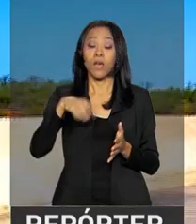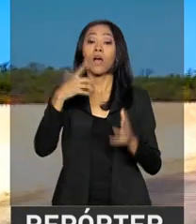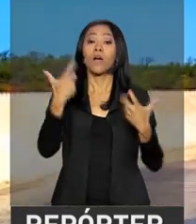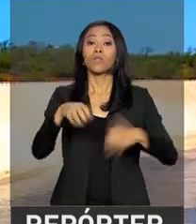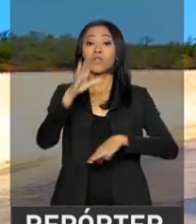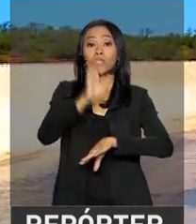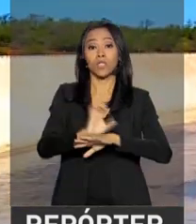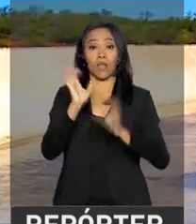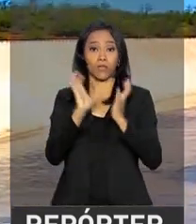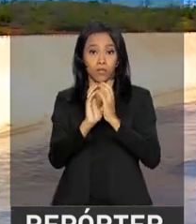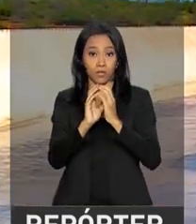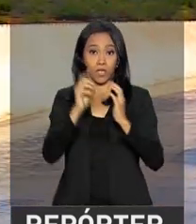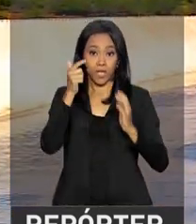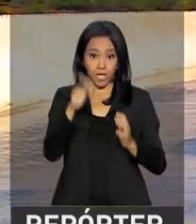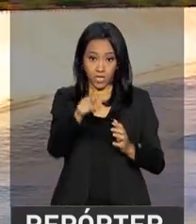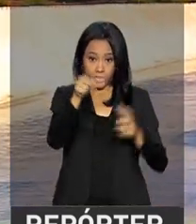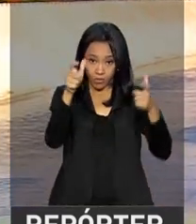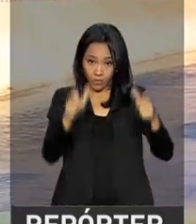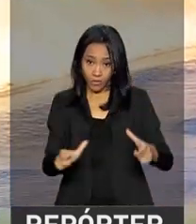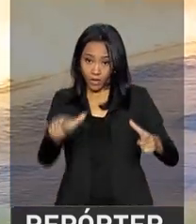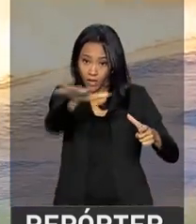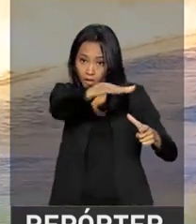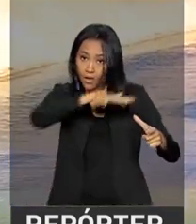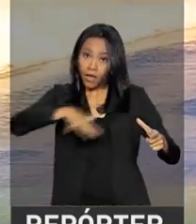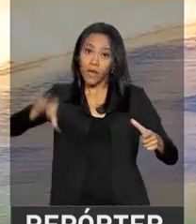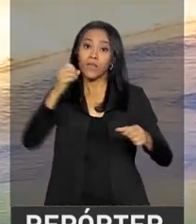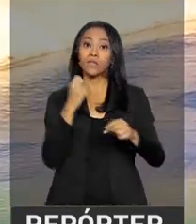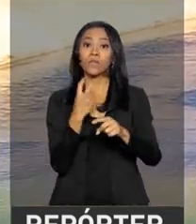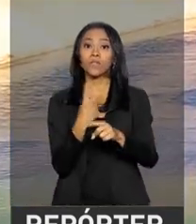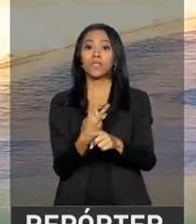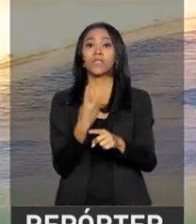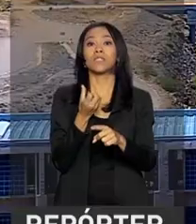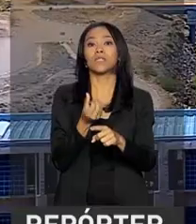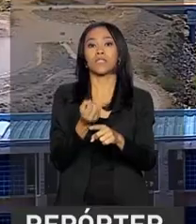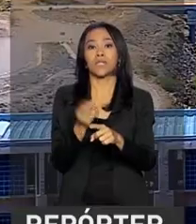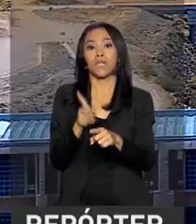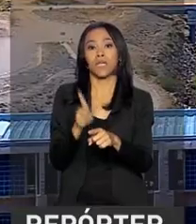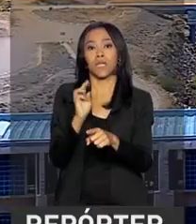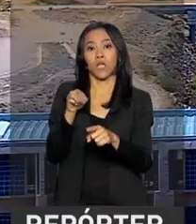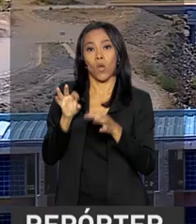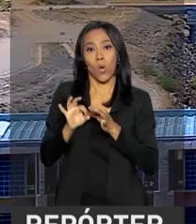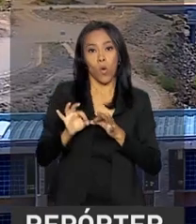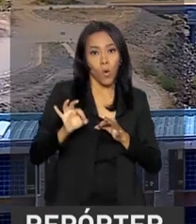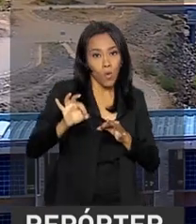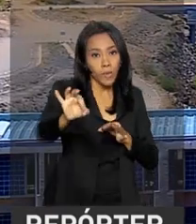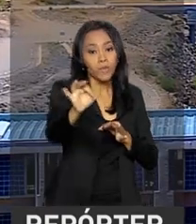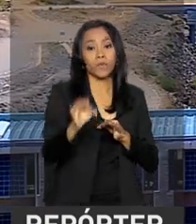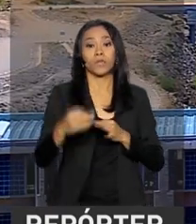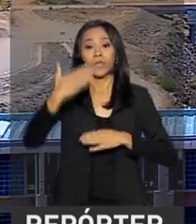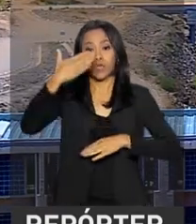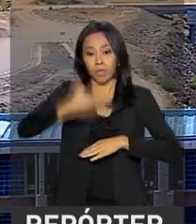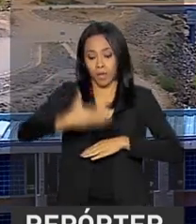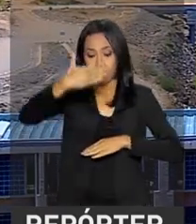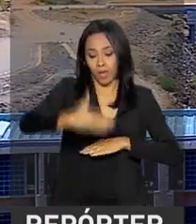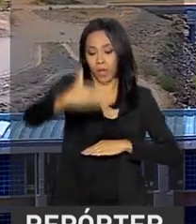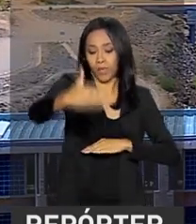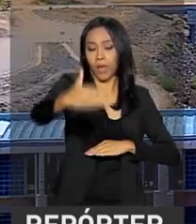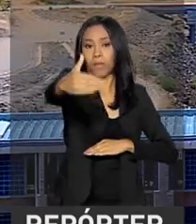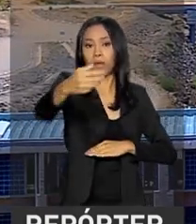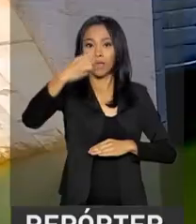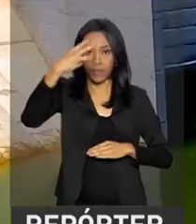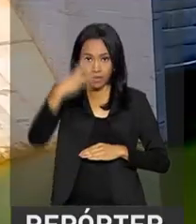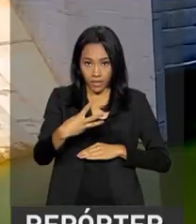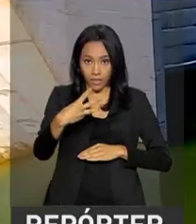nacional o eixo norte tem 260 quilômetros de extensão divididos em dois trechos a água captada em cabrobó